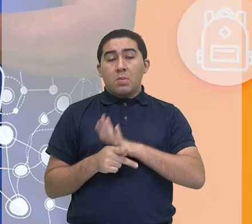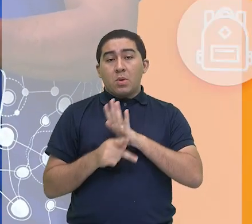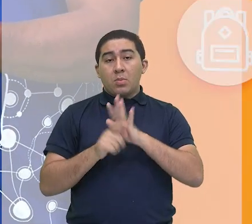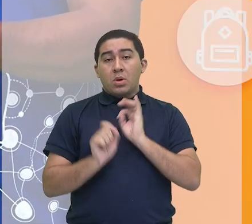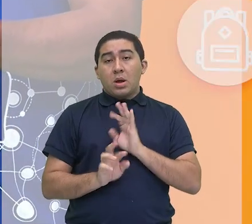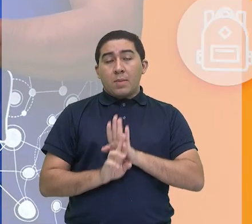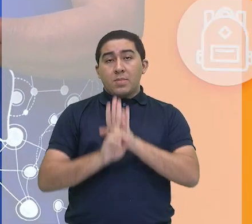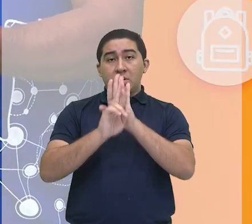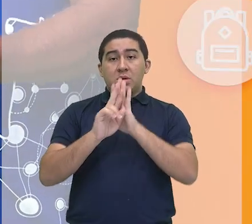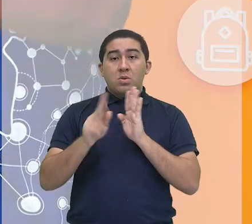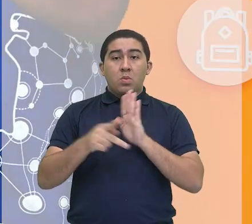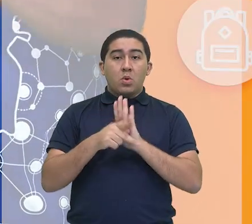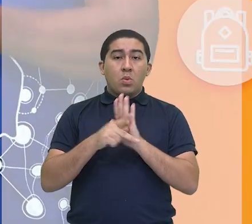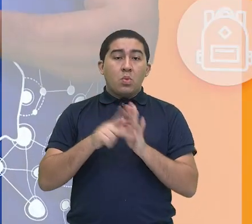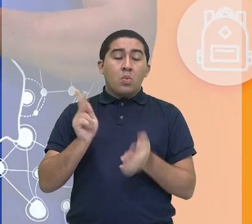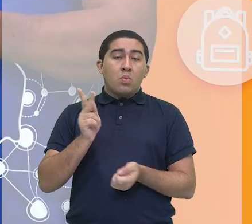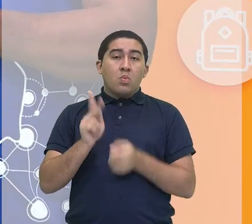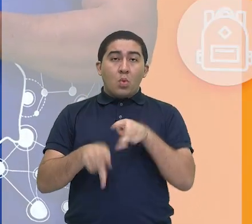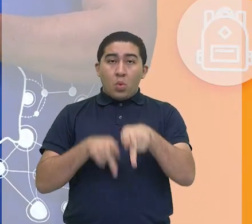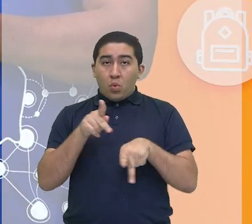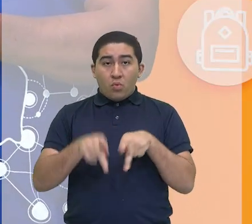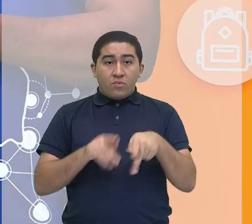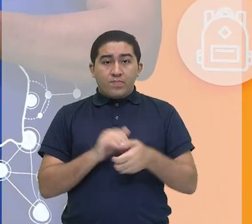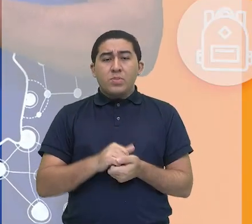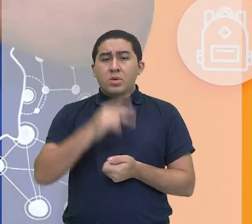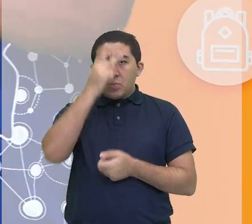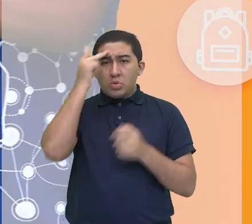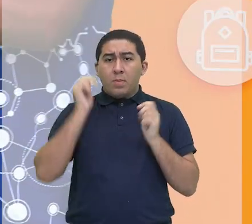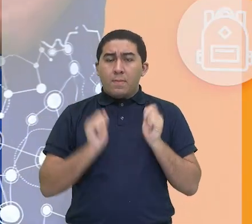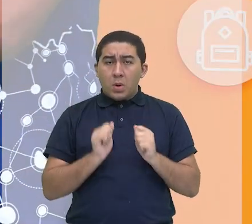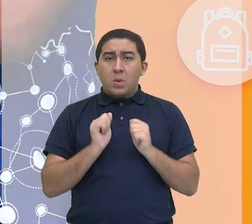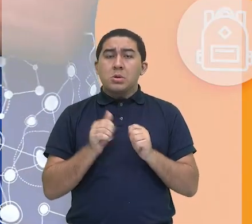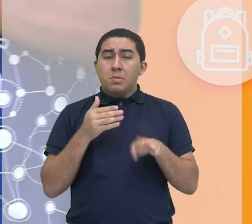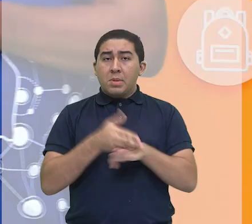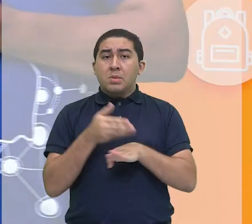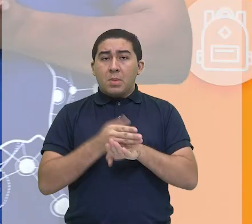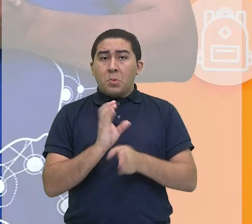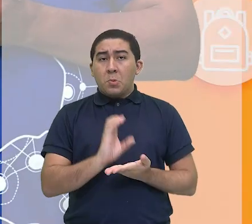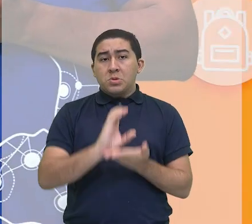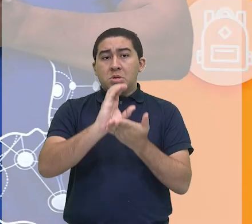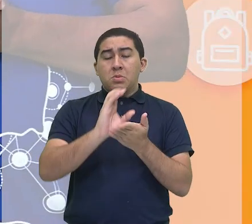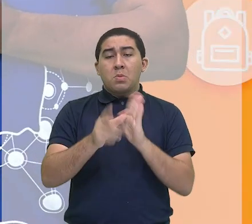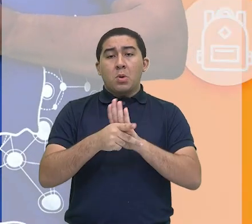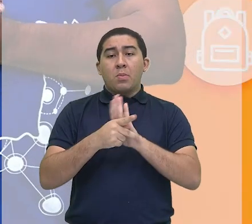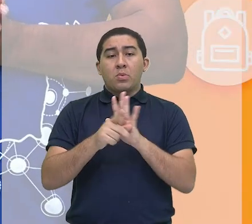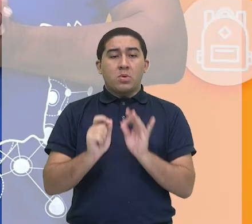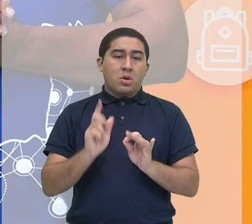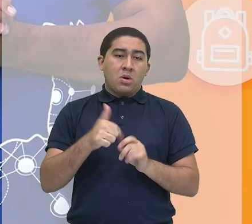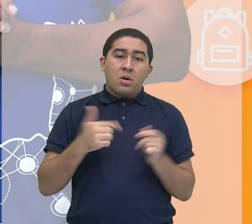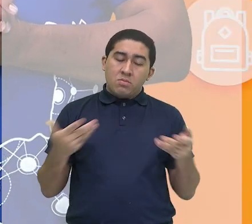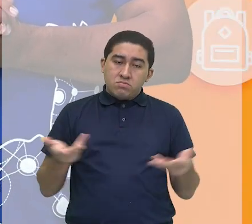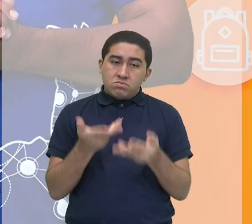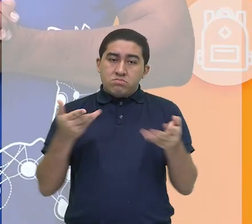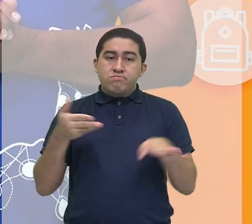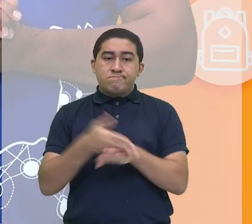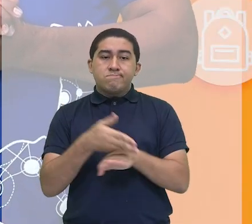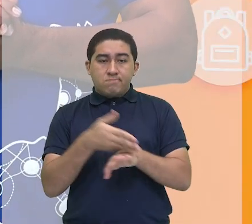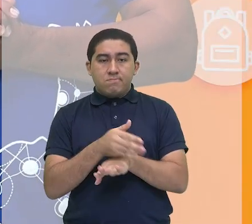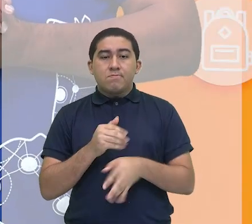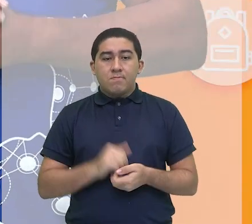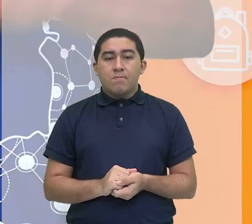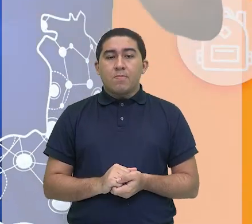representam o povo. Inclusive, as pessoas podem participar, né, que é justamente o engajamento, se engajar nesses movimentos